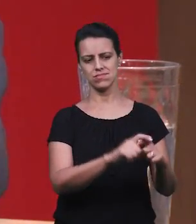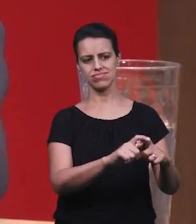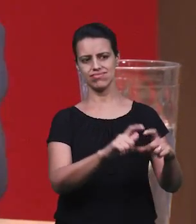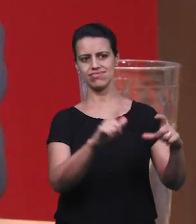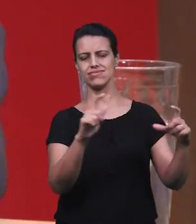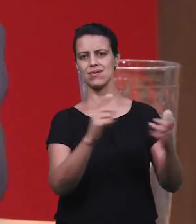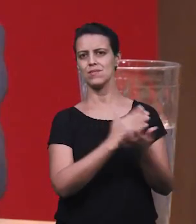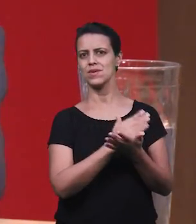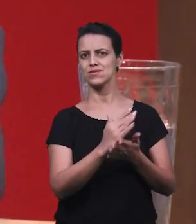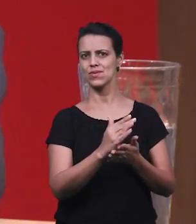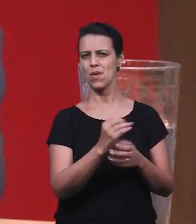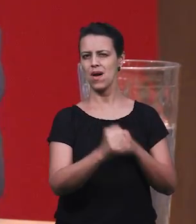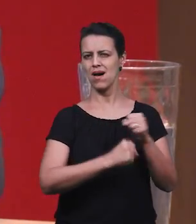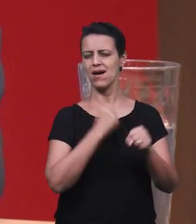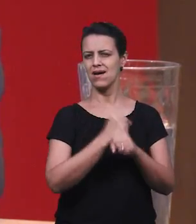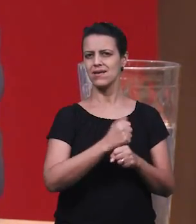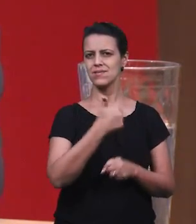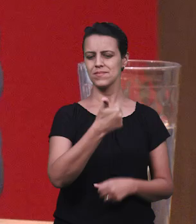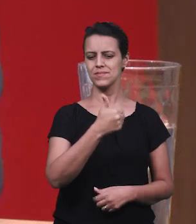em 1981,